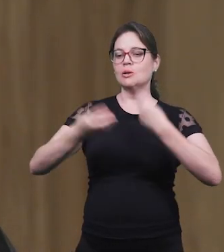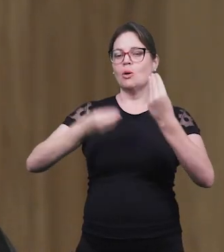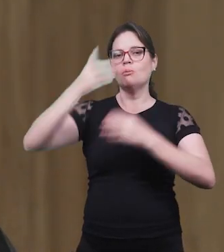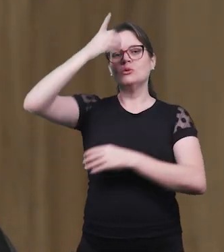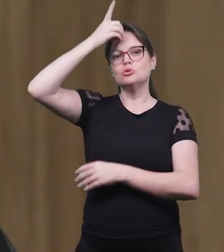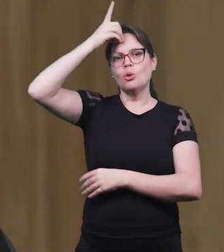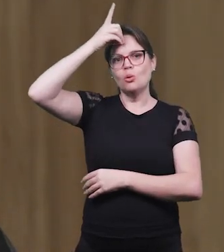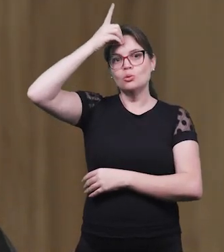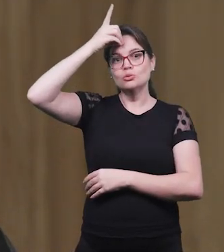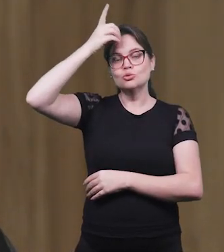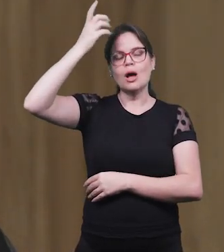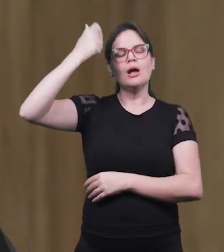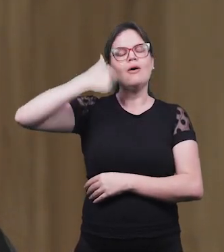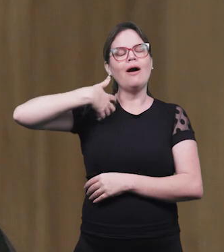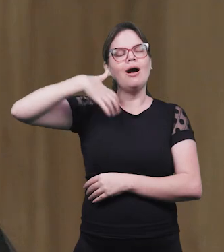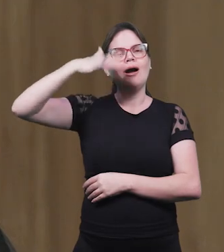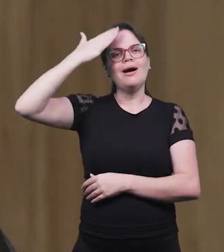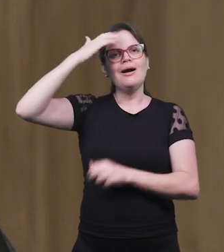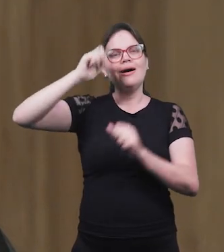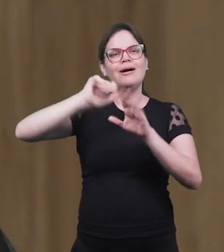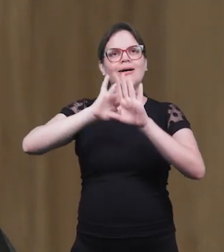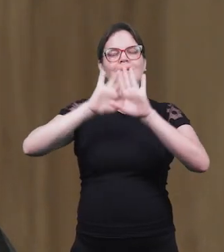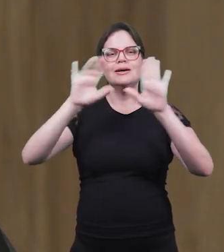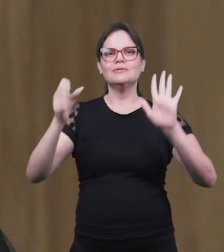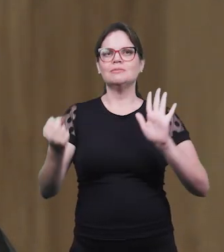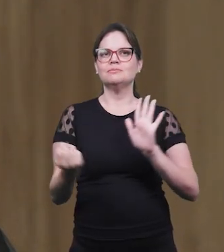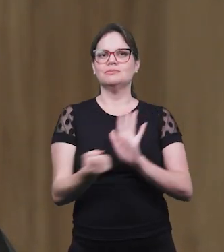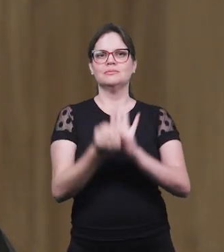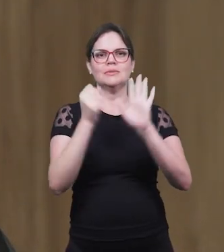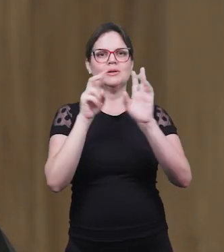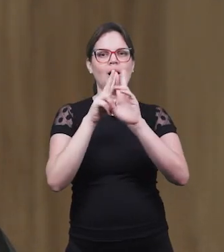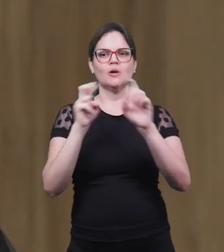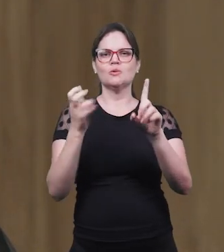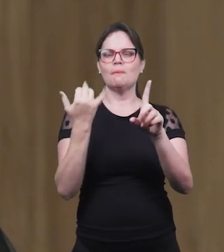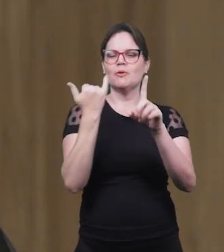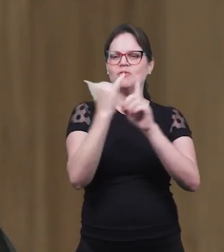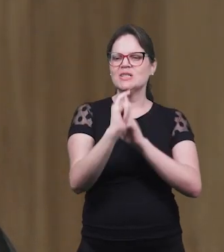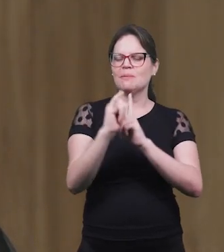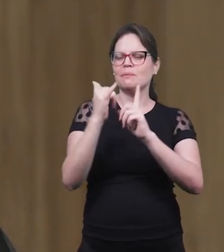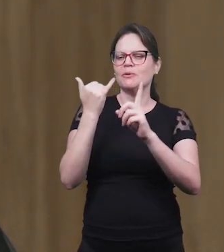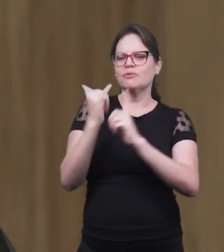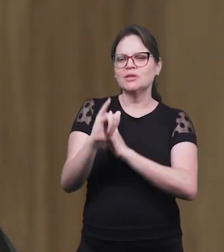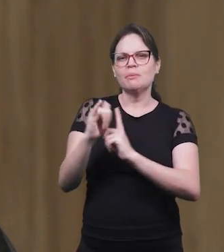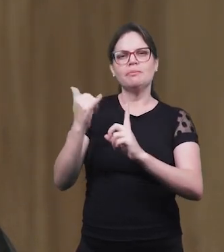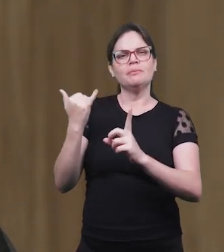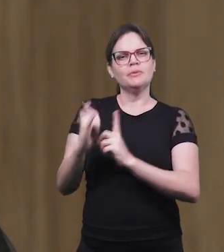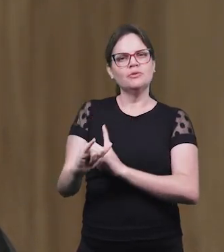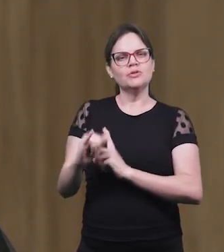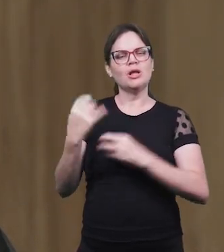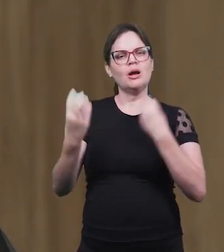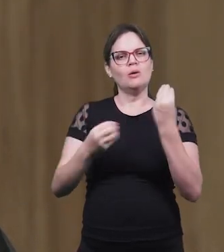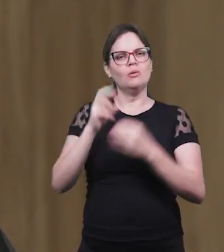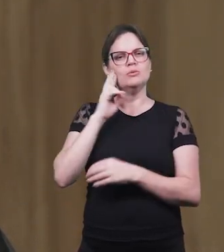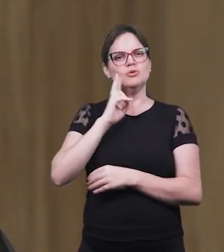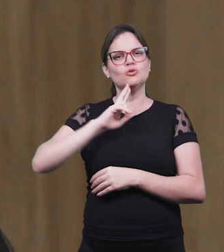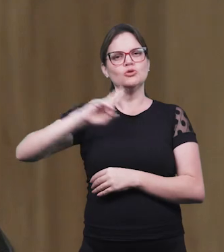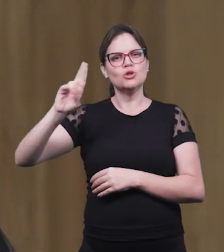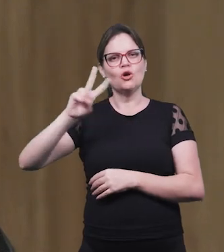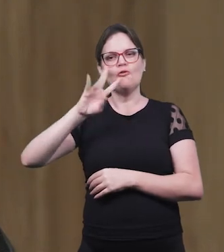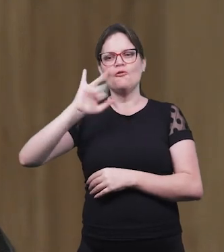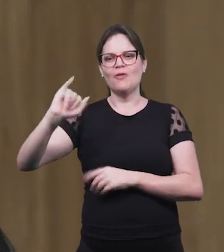espirituais. E que foi algo que me marcou muito, as profecias, assim, o que o Senhor falou que seria a obra